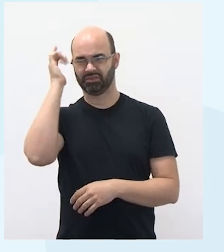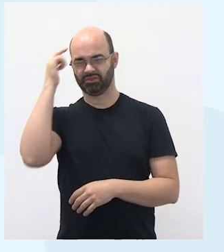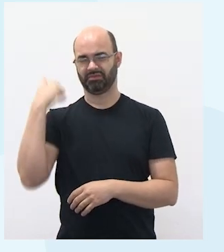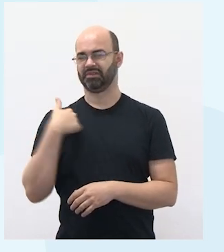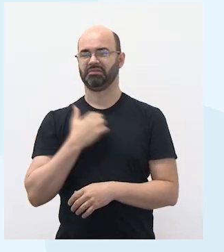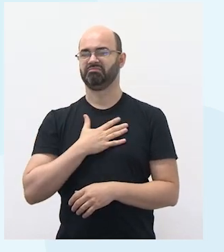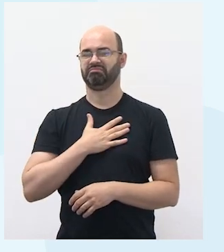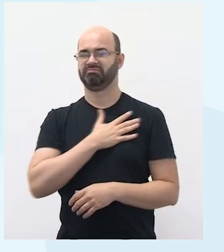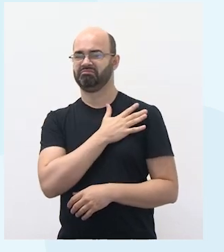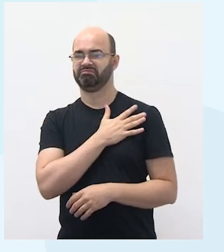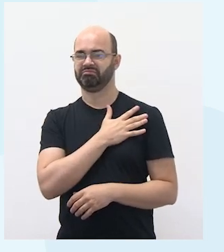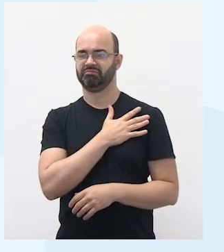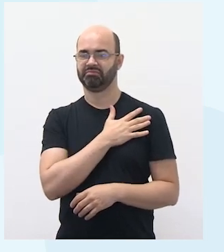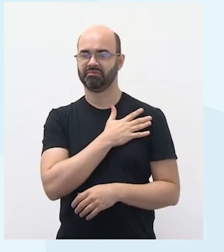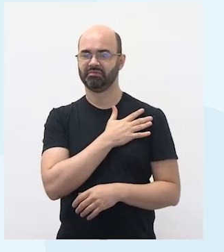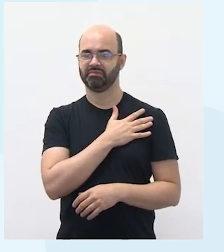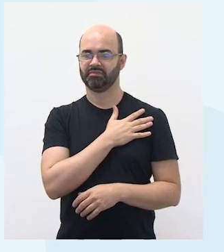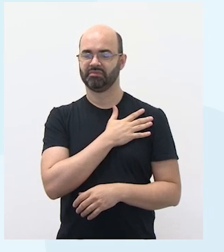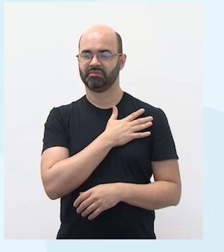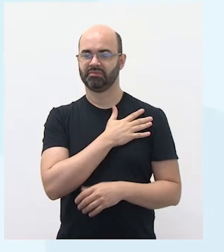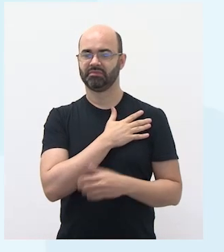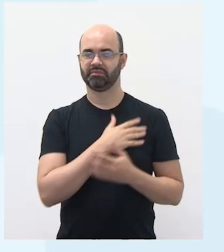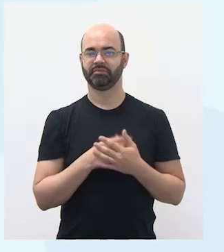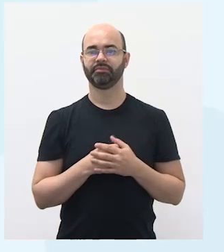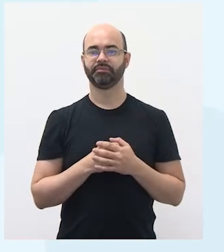de nós. Próximo slide, por favor.